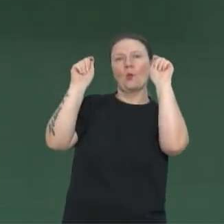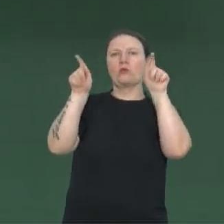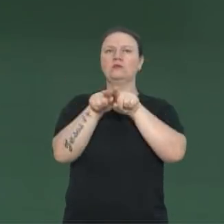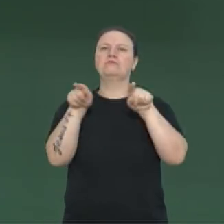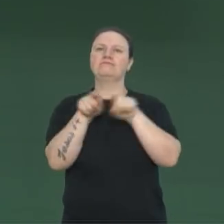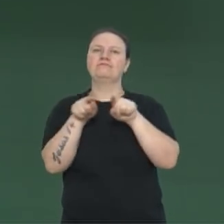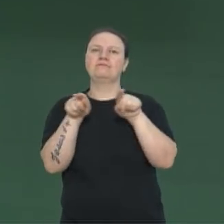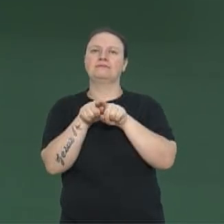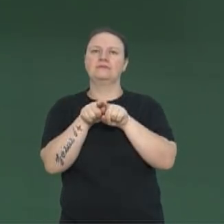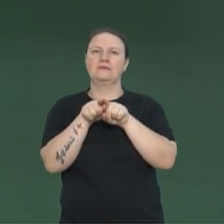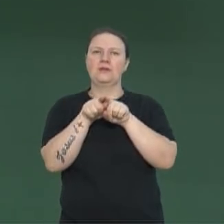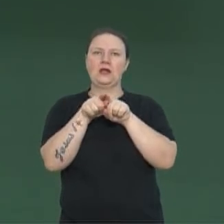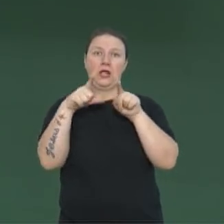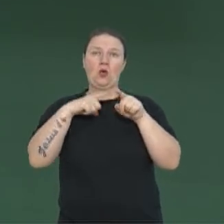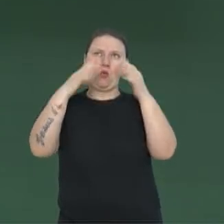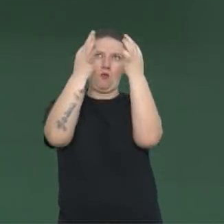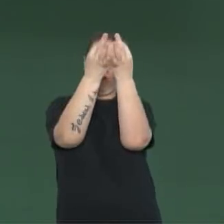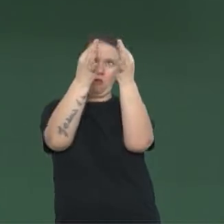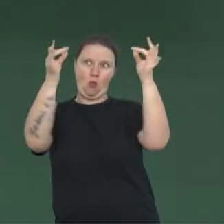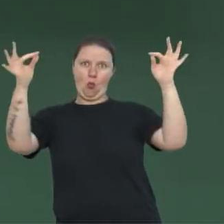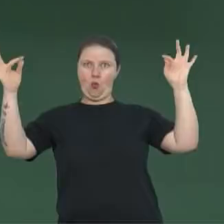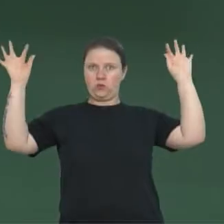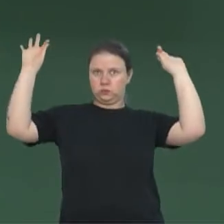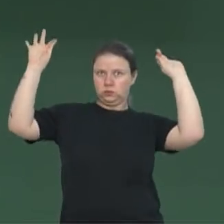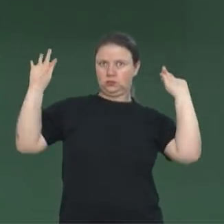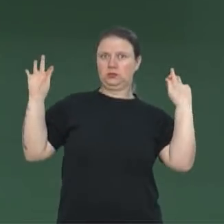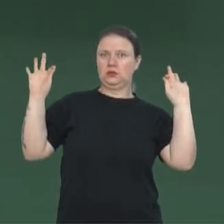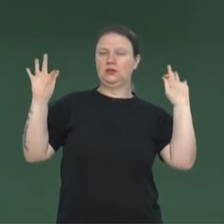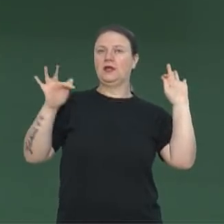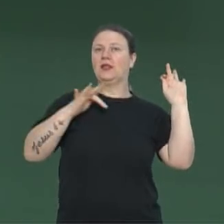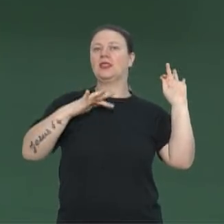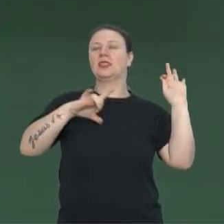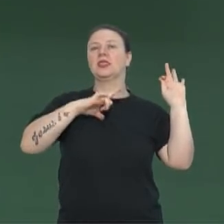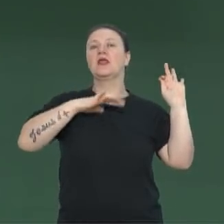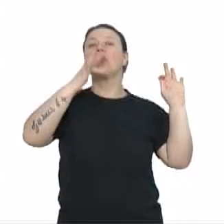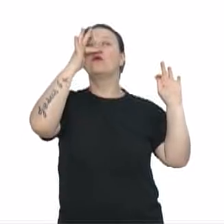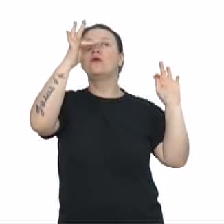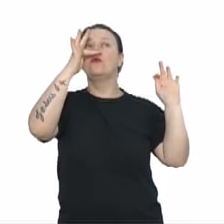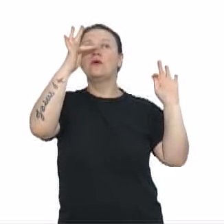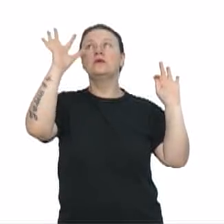aqueles chapéus gigantes, que tem uma flor